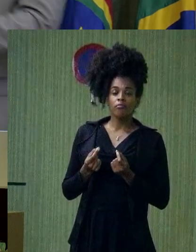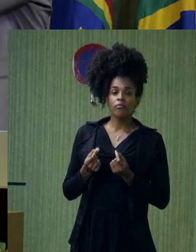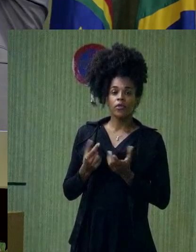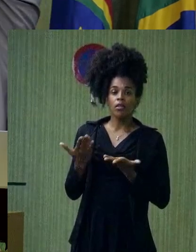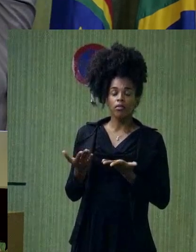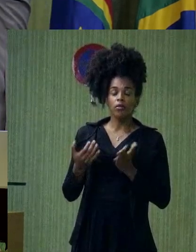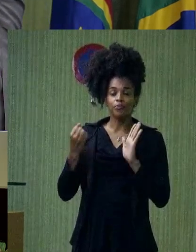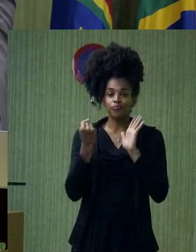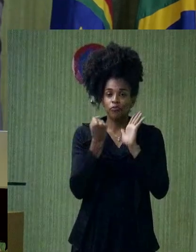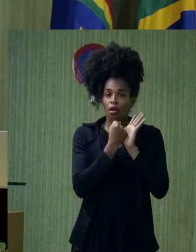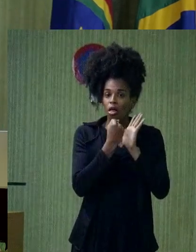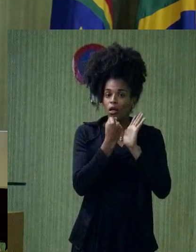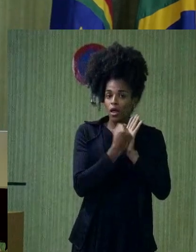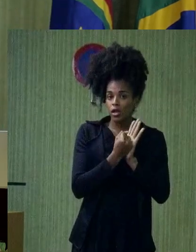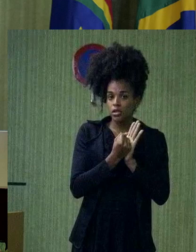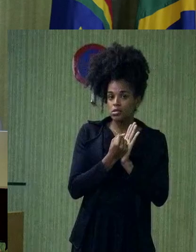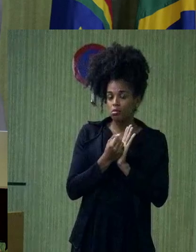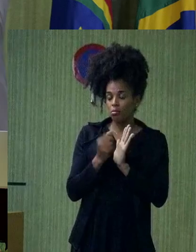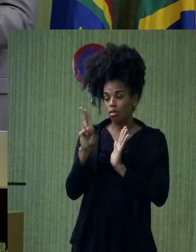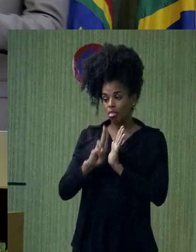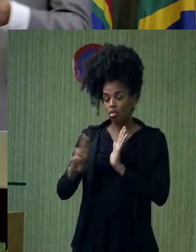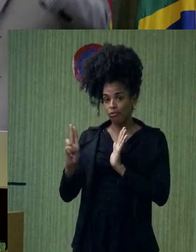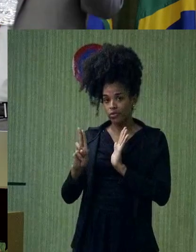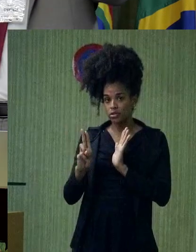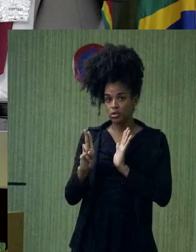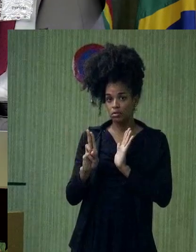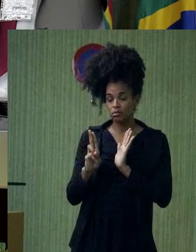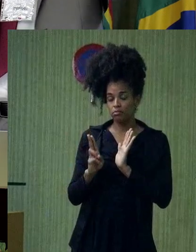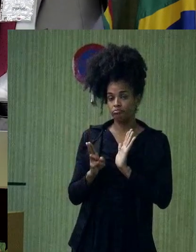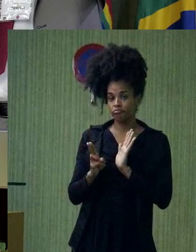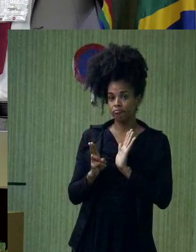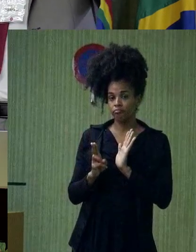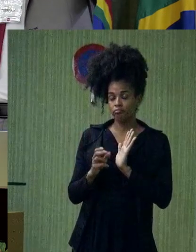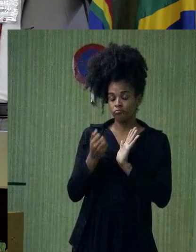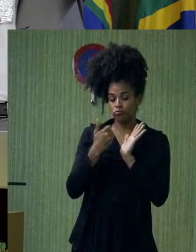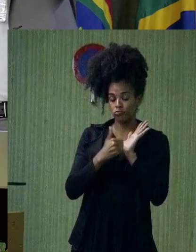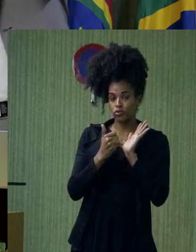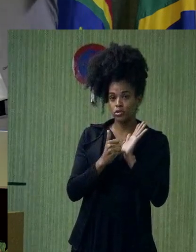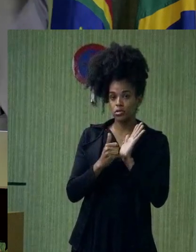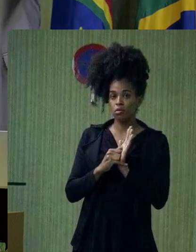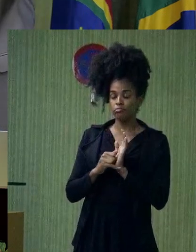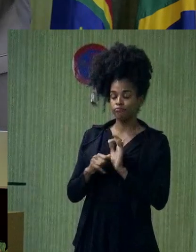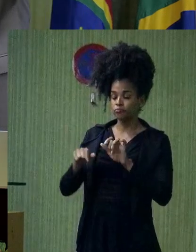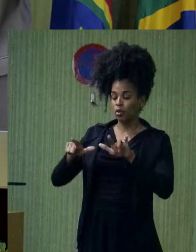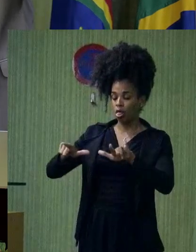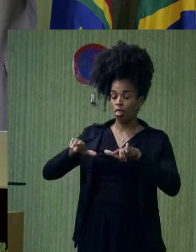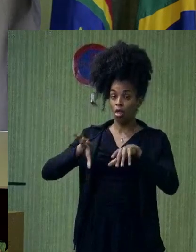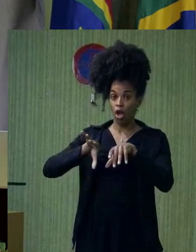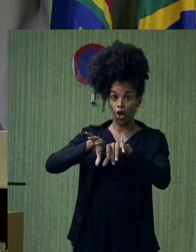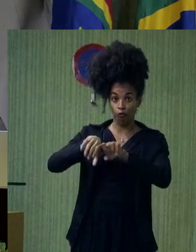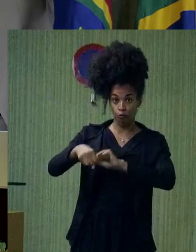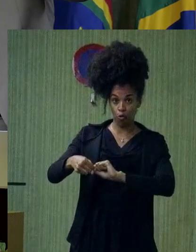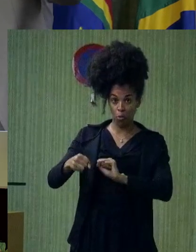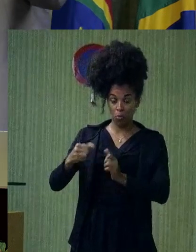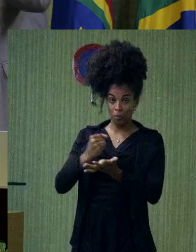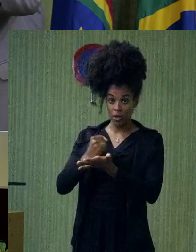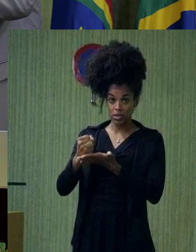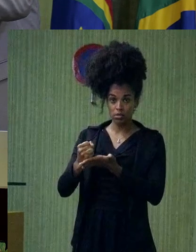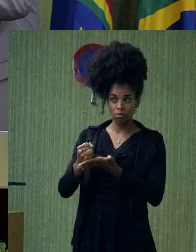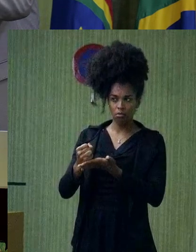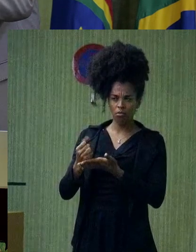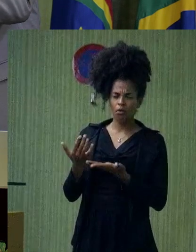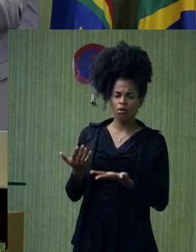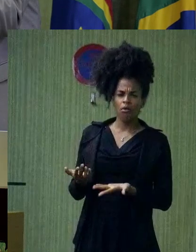sim queer credenciamento né é o credenciamento então credenciamento diploma em matéria de mandado de segurança ou seja para uma atuação